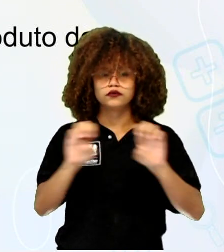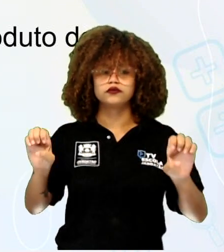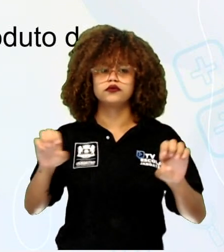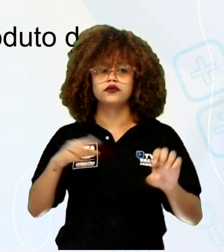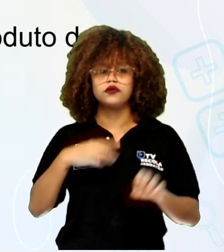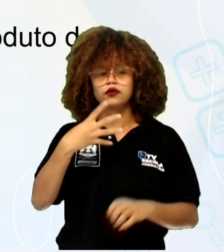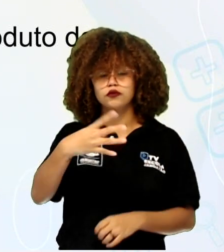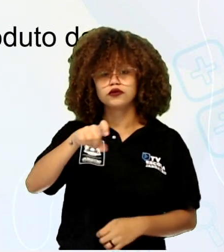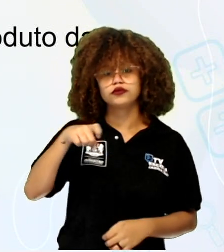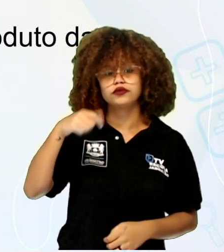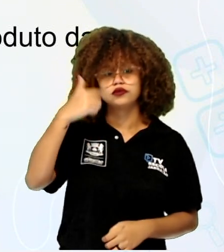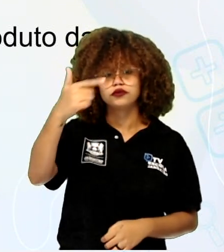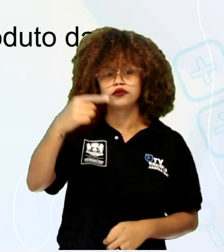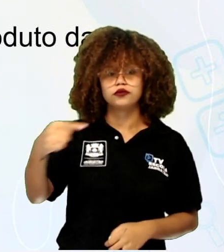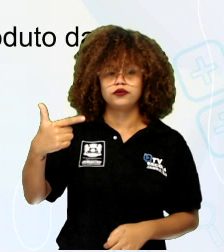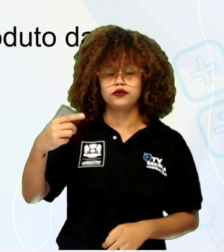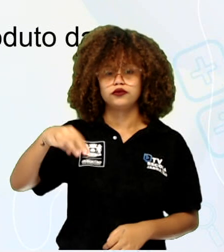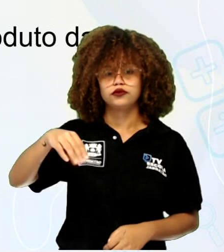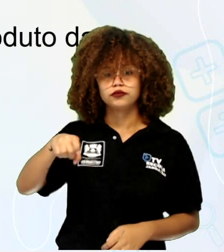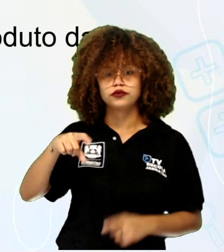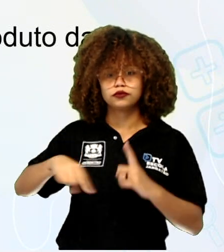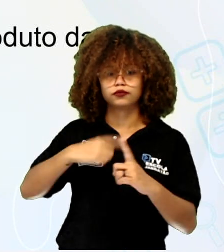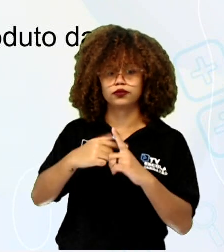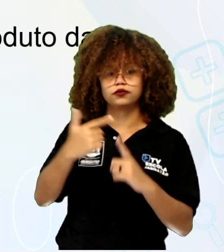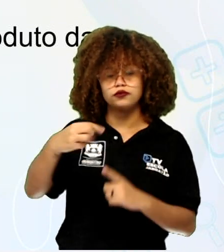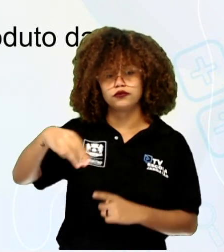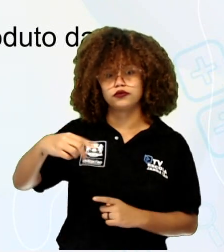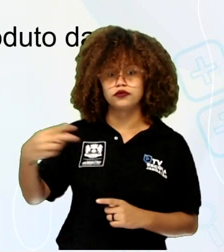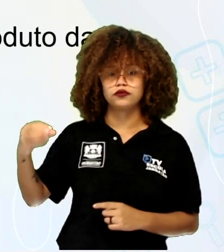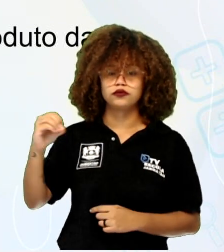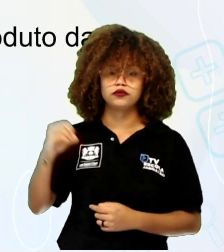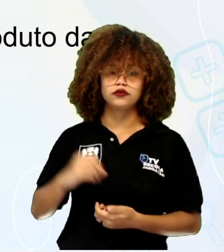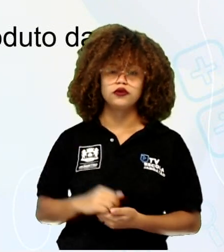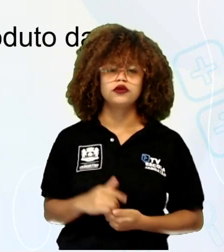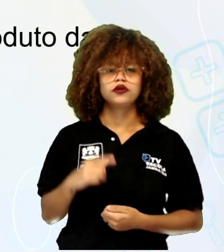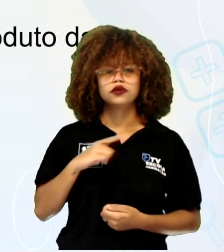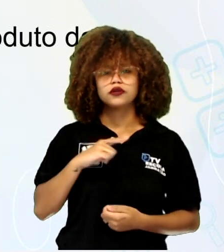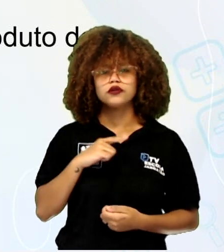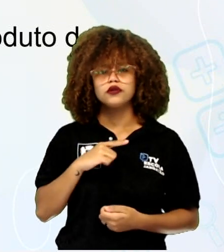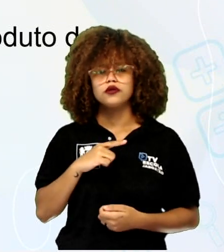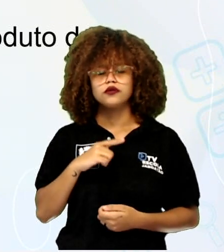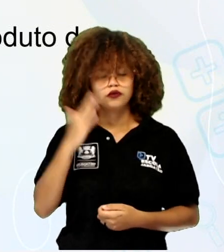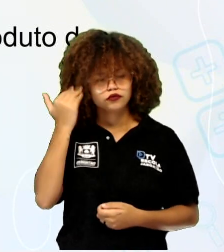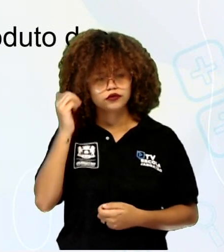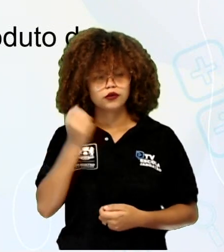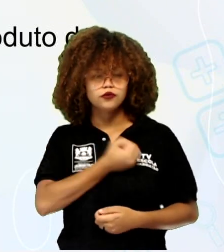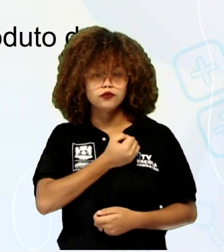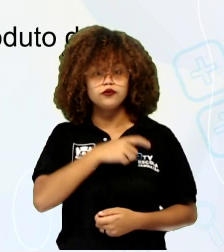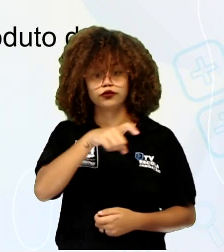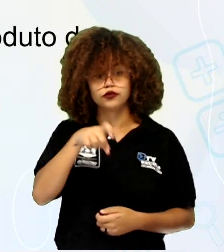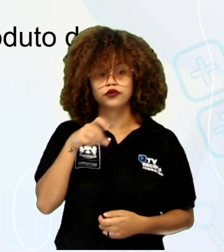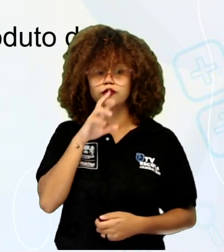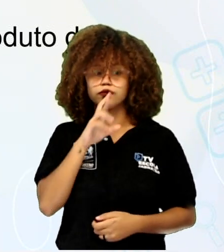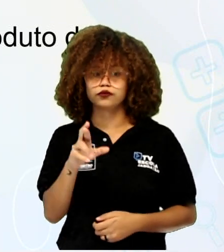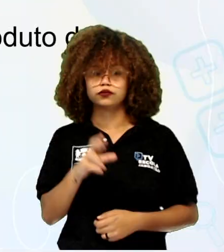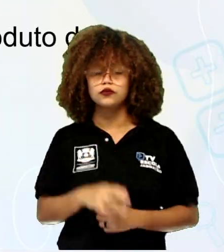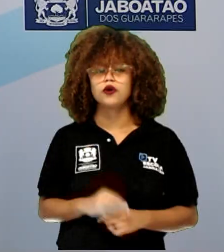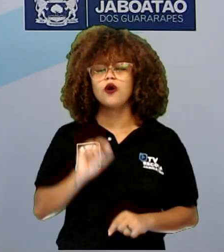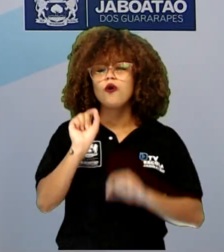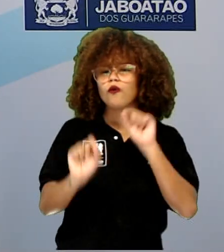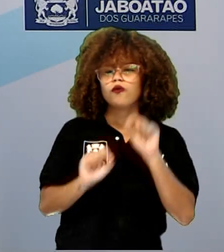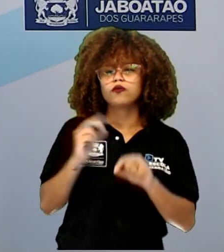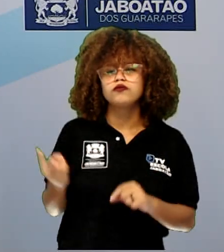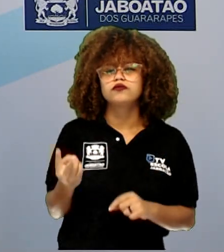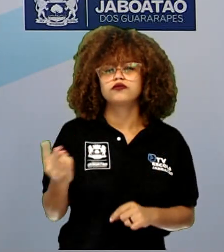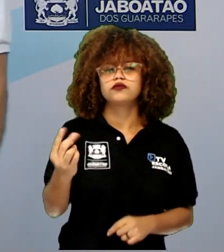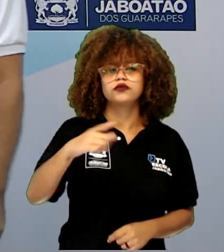ao quadrado menos 2 MX + 2m = 0 com incógnita x Responda para Qual o valor